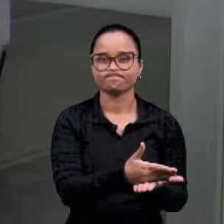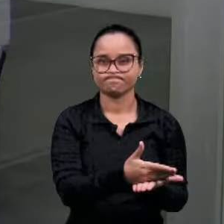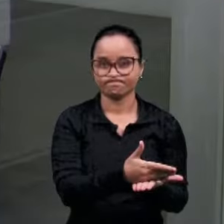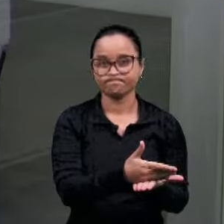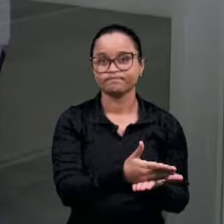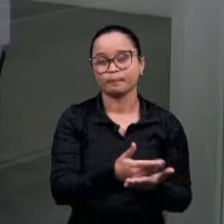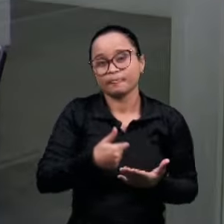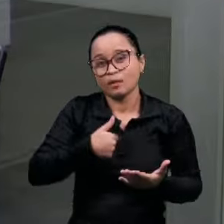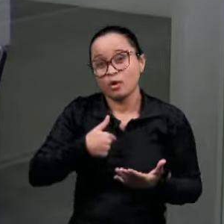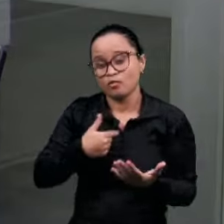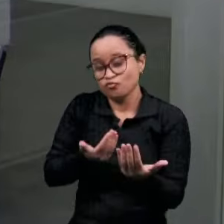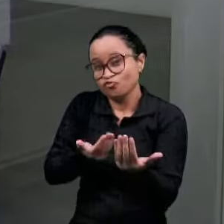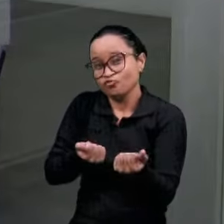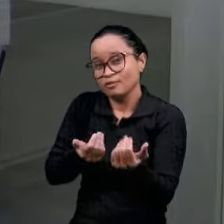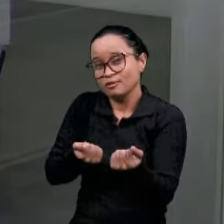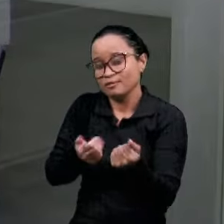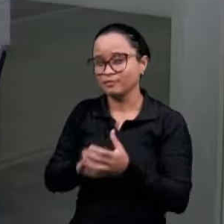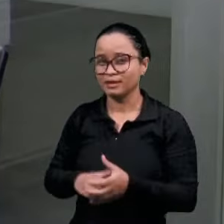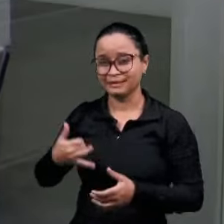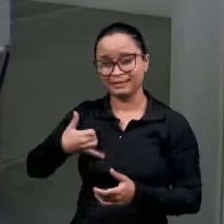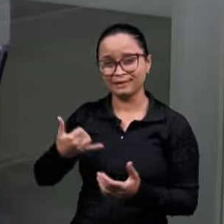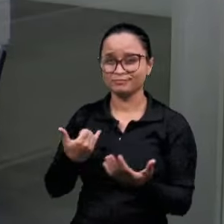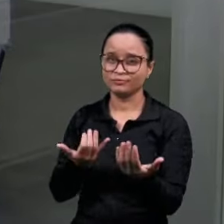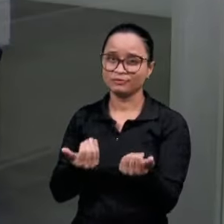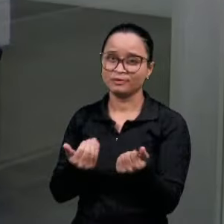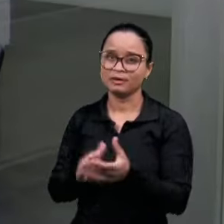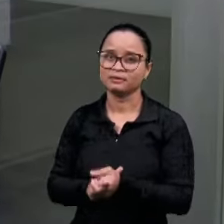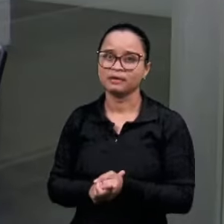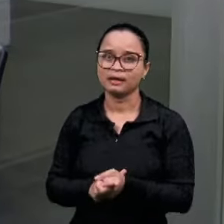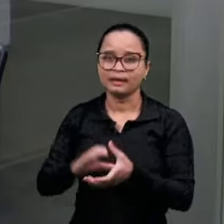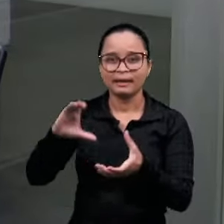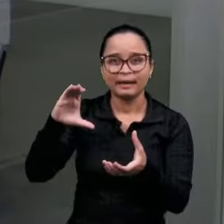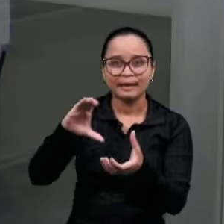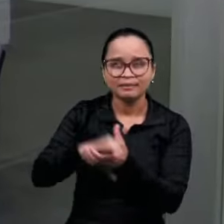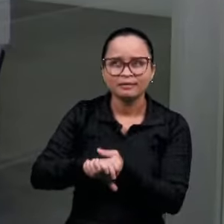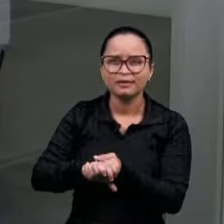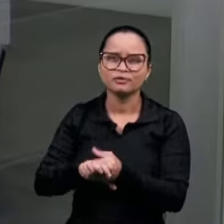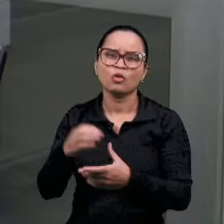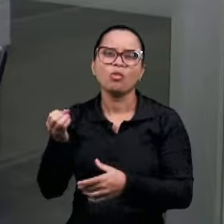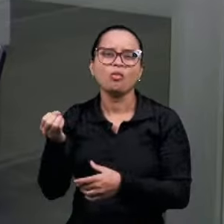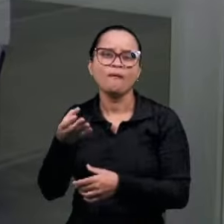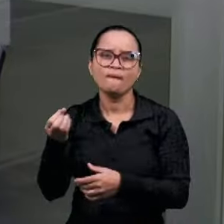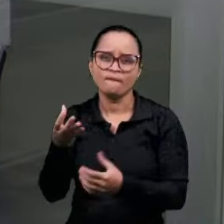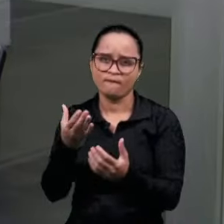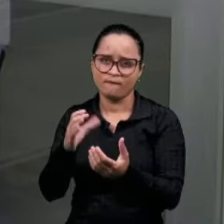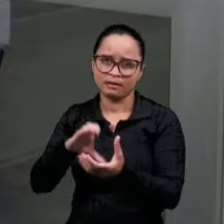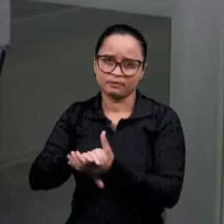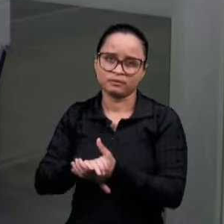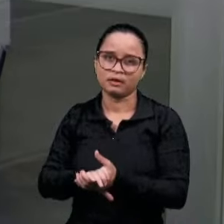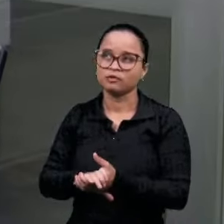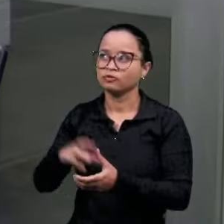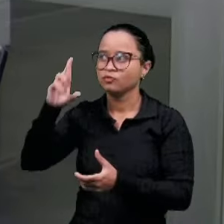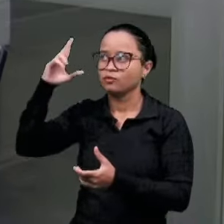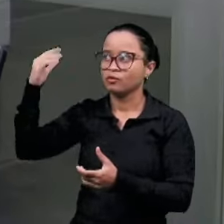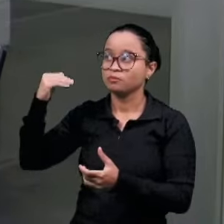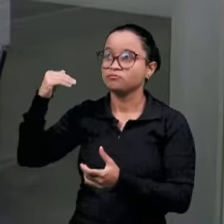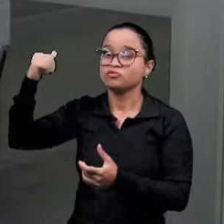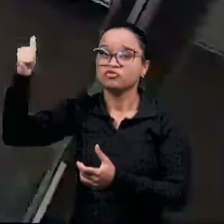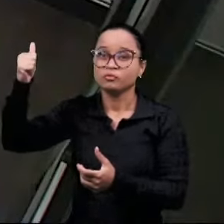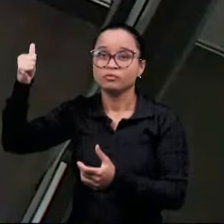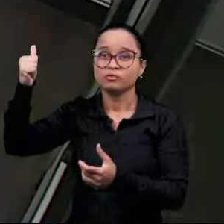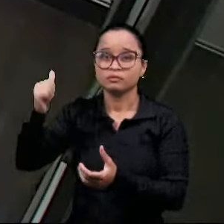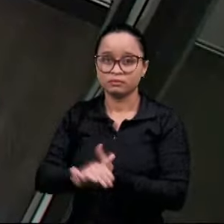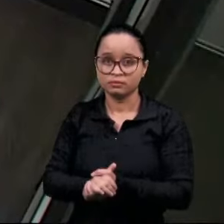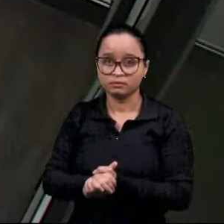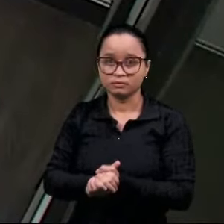era muito novo, eu era recém-casado, quando o Senhor me chamou para a unção. Foi próximo do